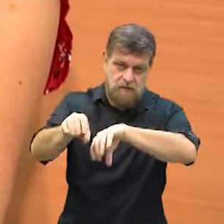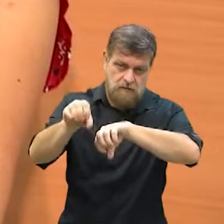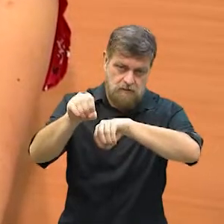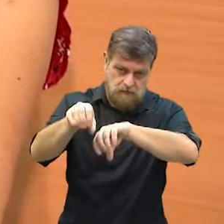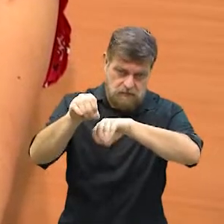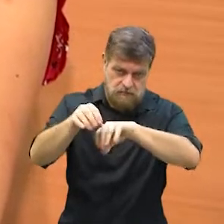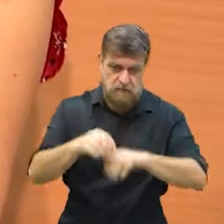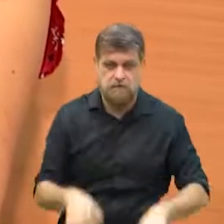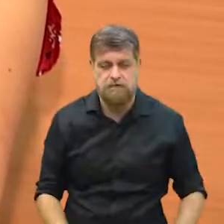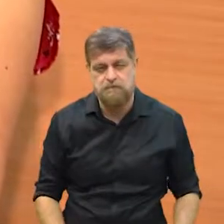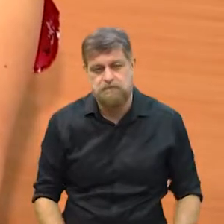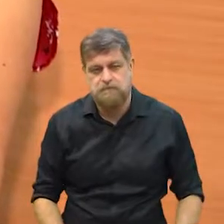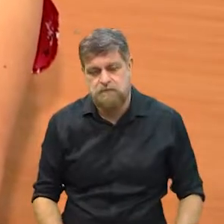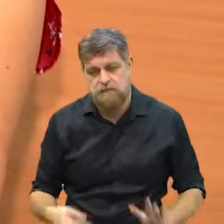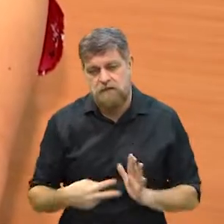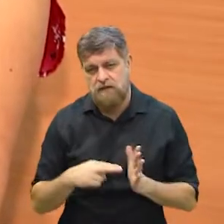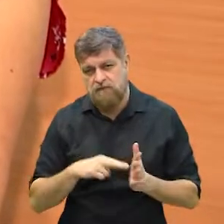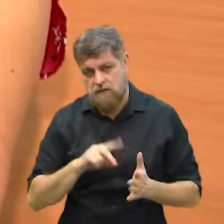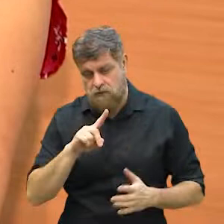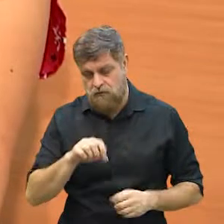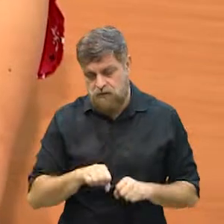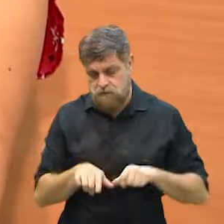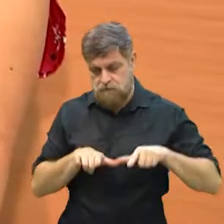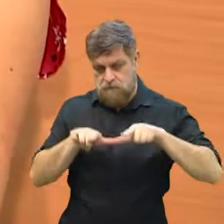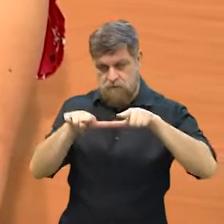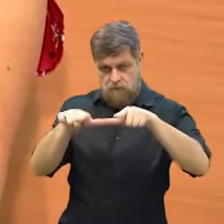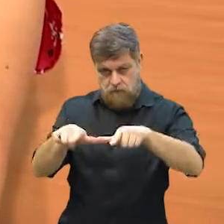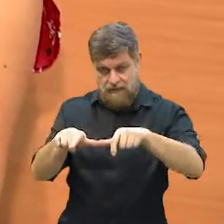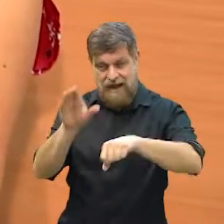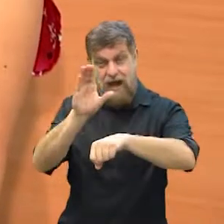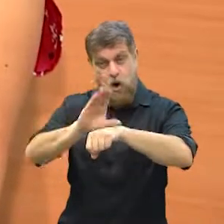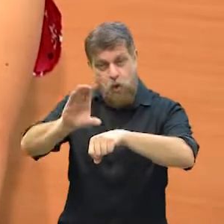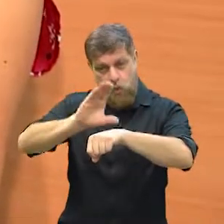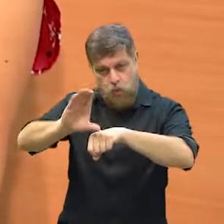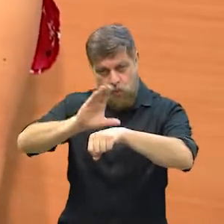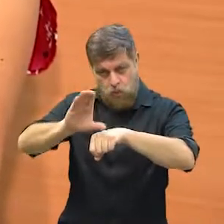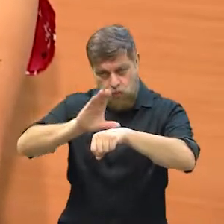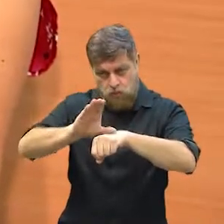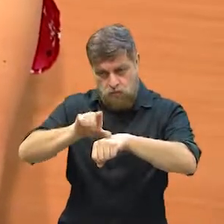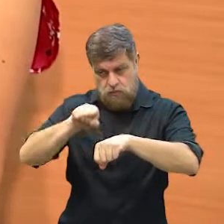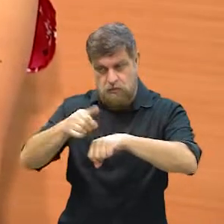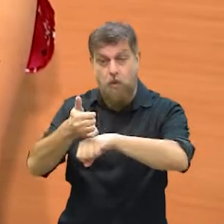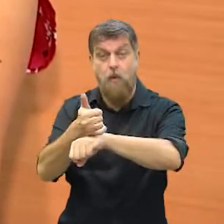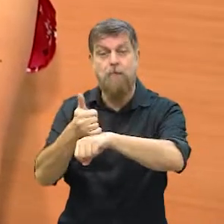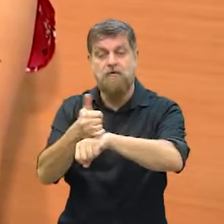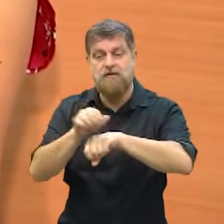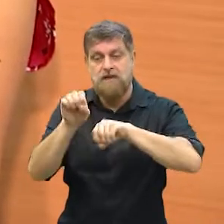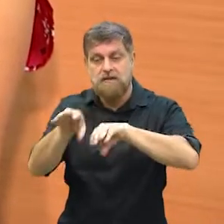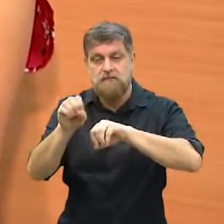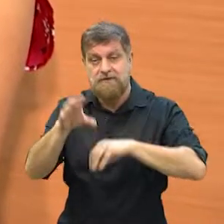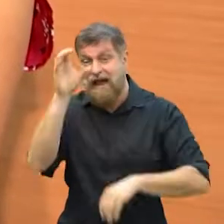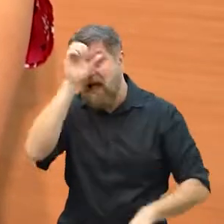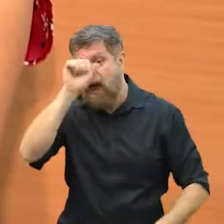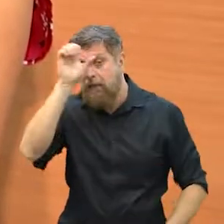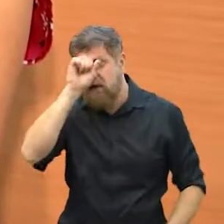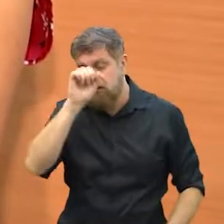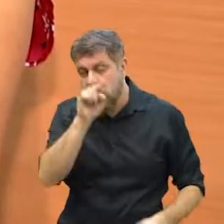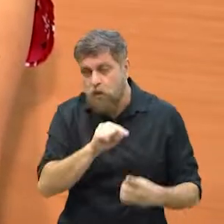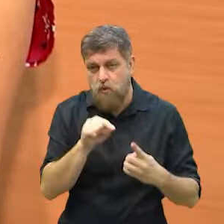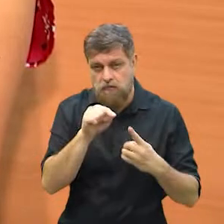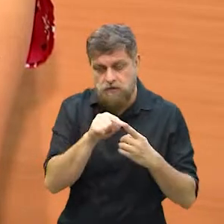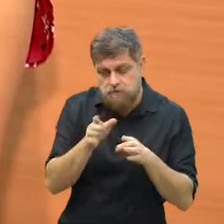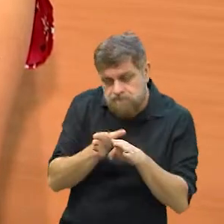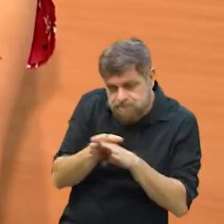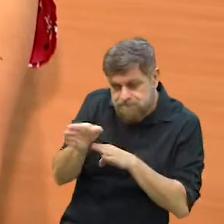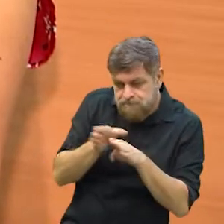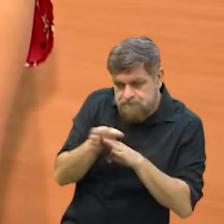educação. A ideia é formar, né, fazer cursos de formação com os profissionais da educação